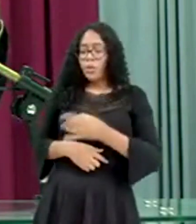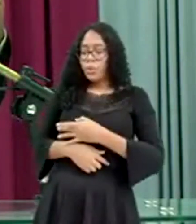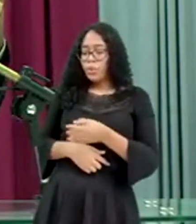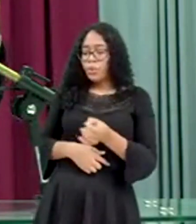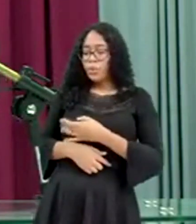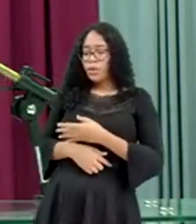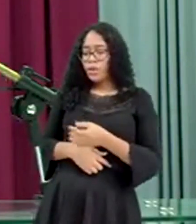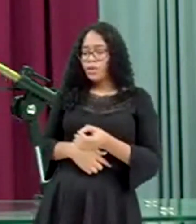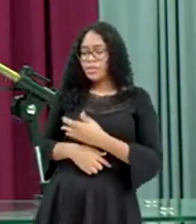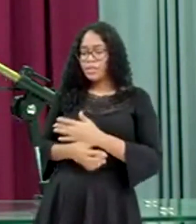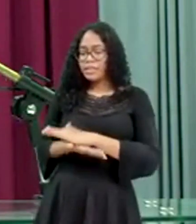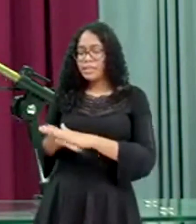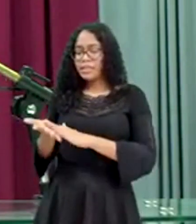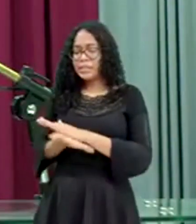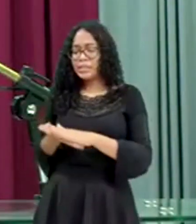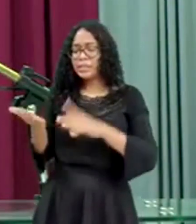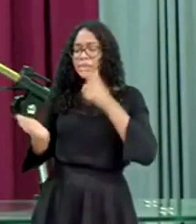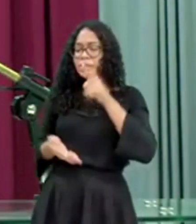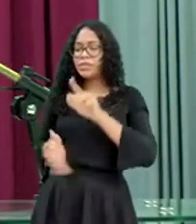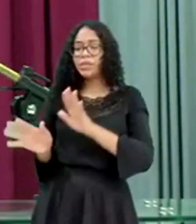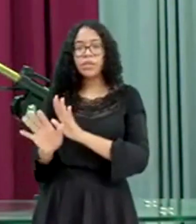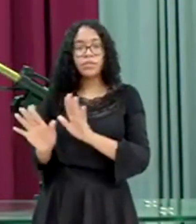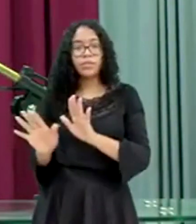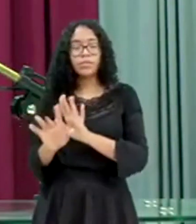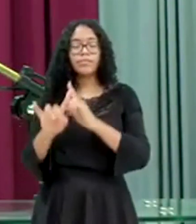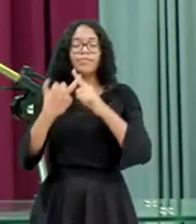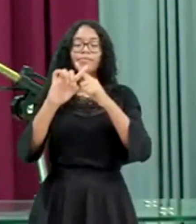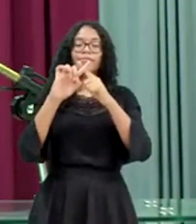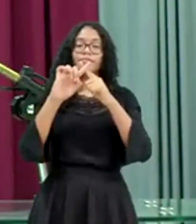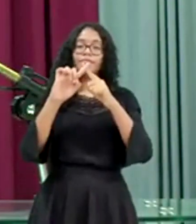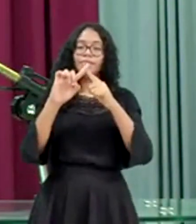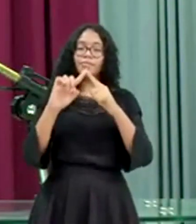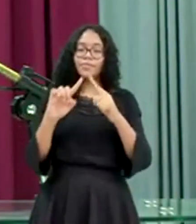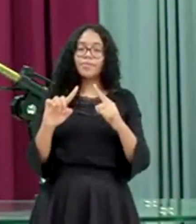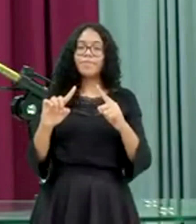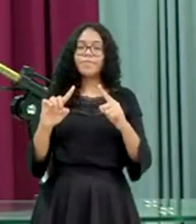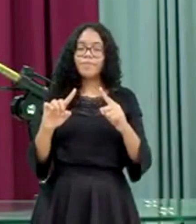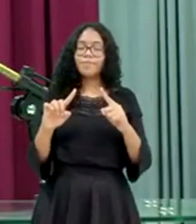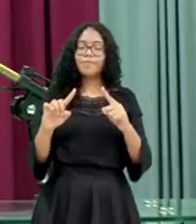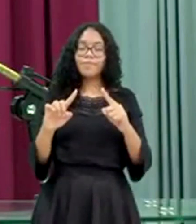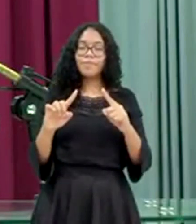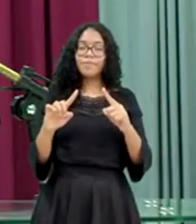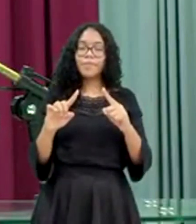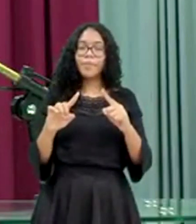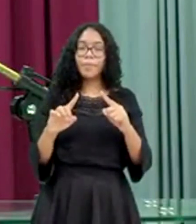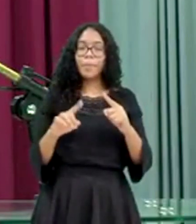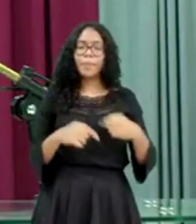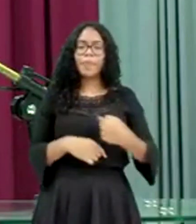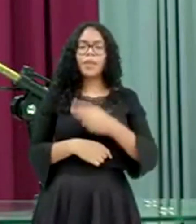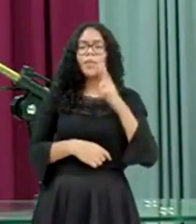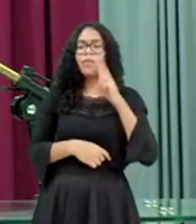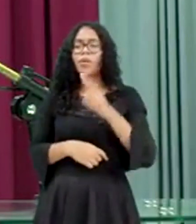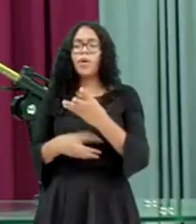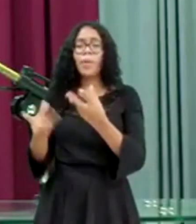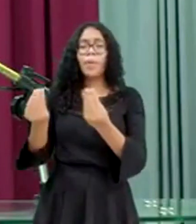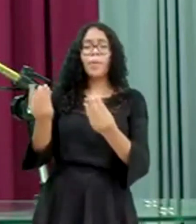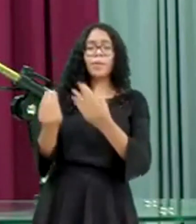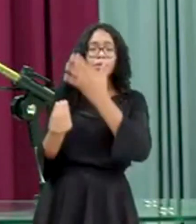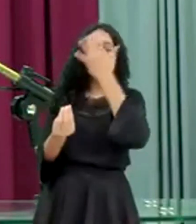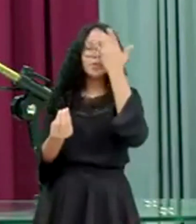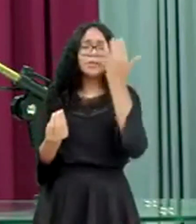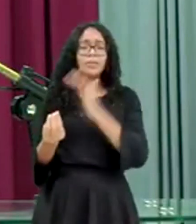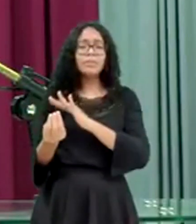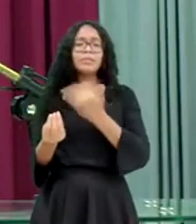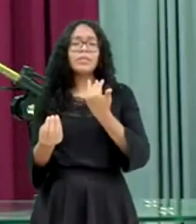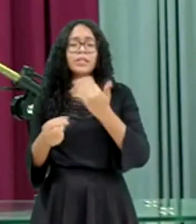não tem jeito. Não, nós vamos ver, como estamos vendo, muita gente doente, muita gente morrendo,